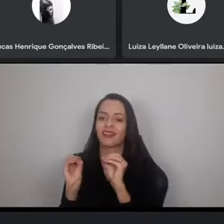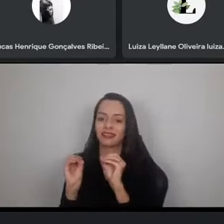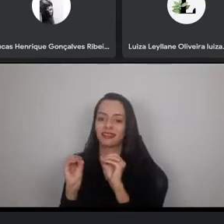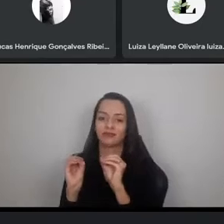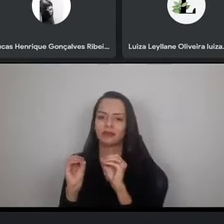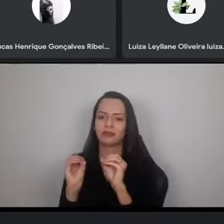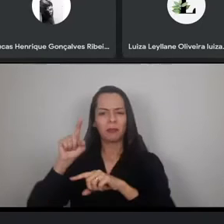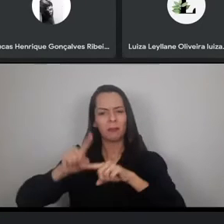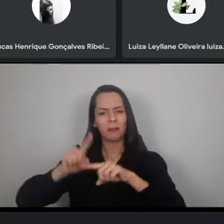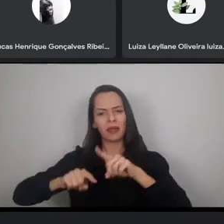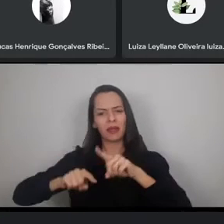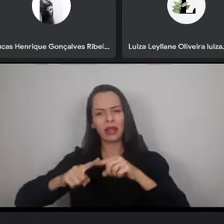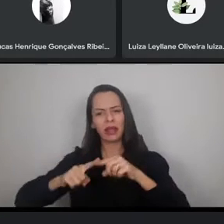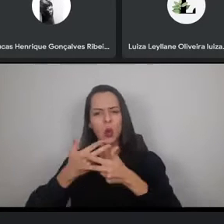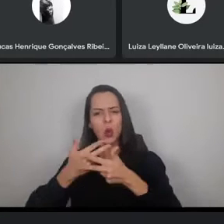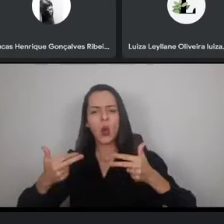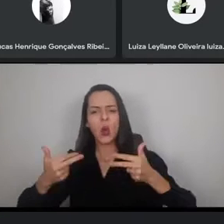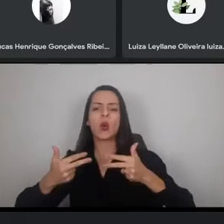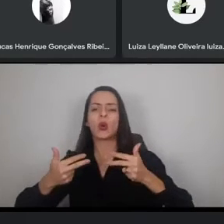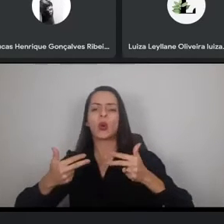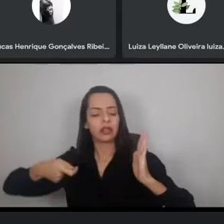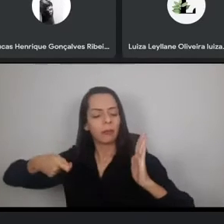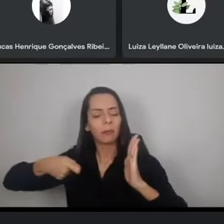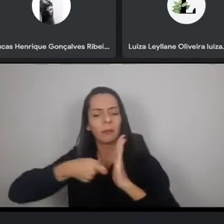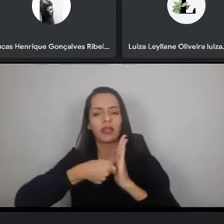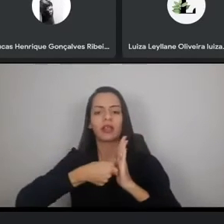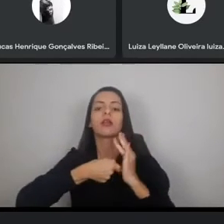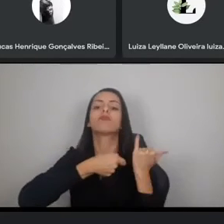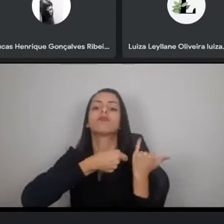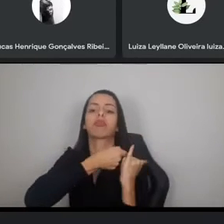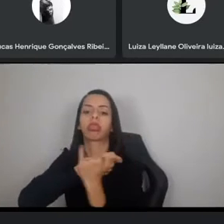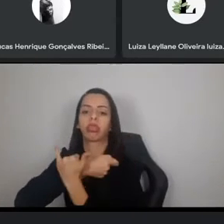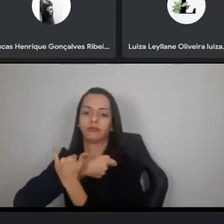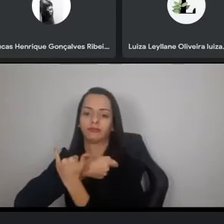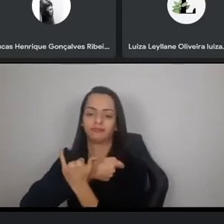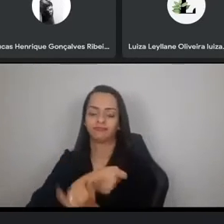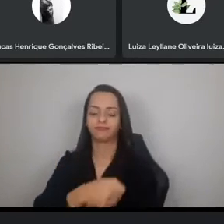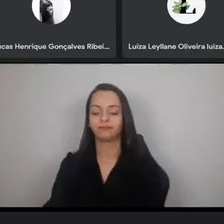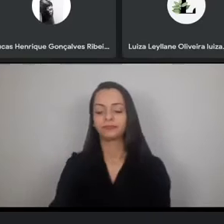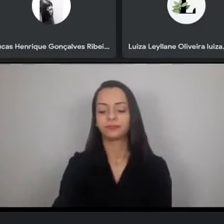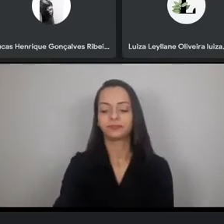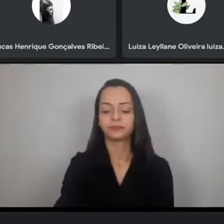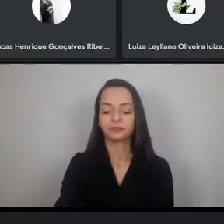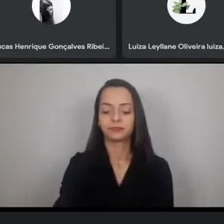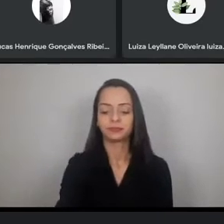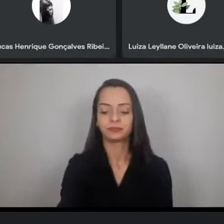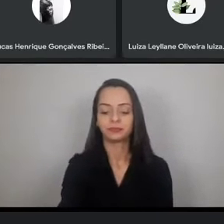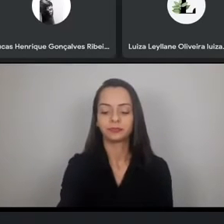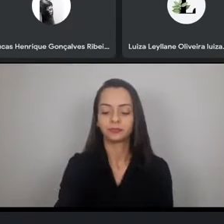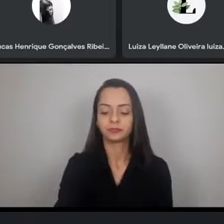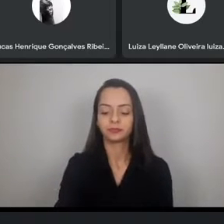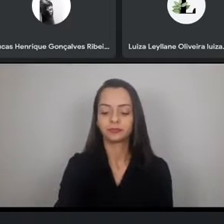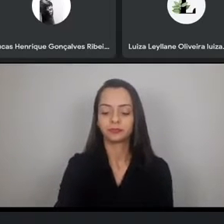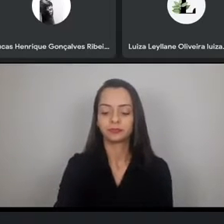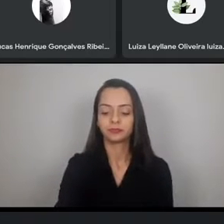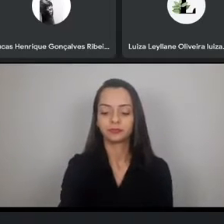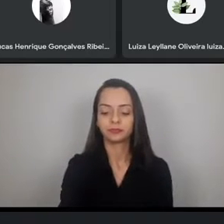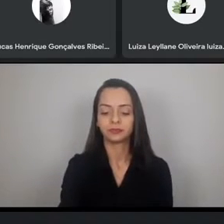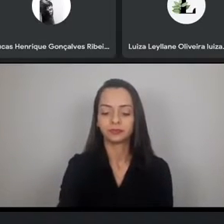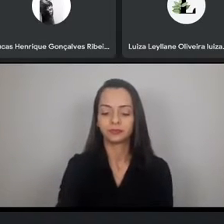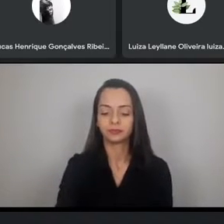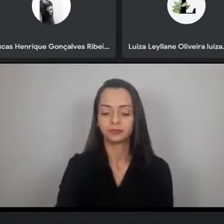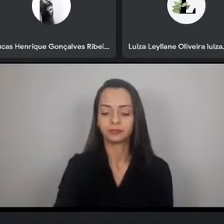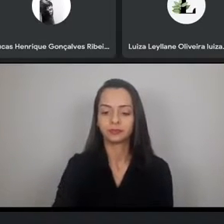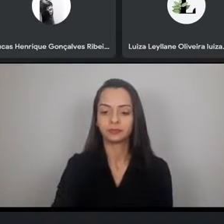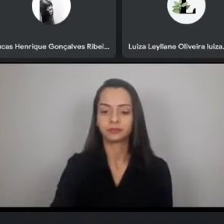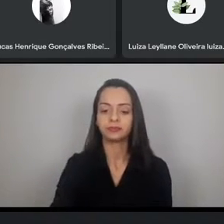material condutor na parte interna de uma tomada. Também não devemos deixar crianças